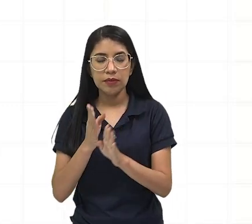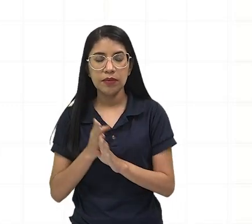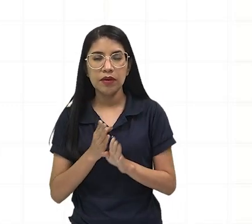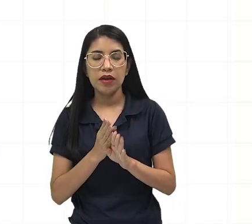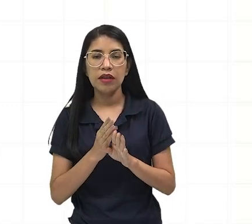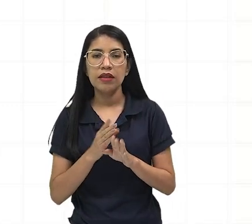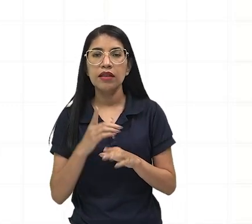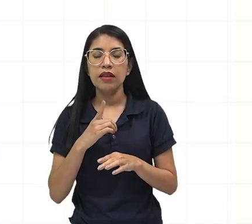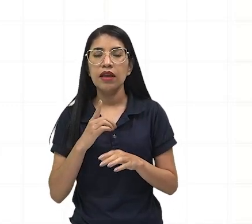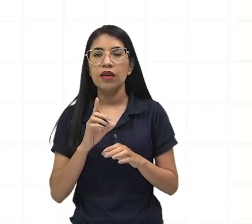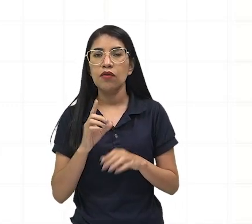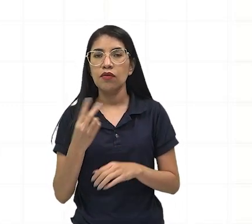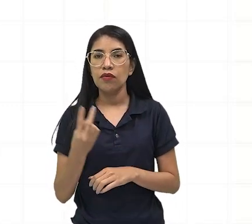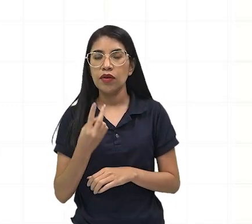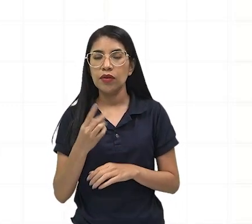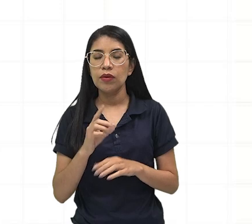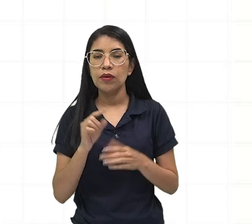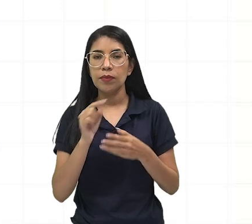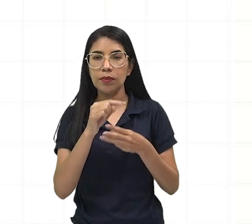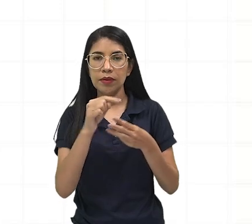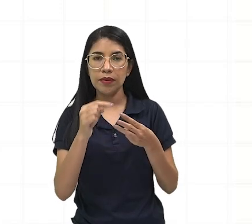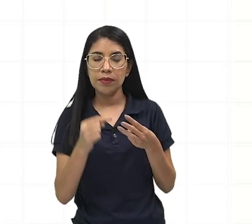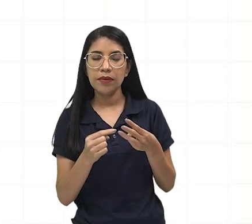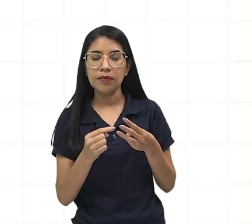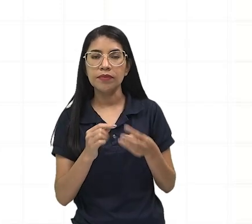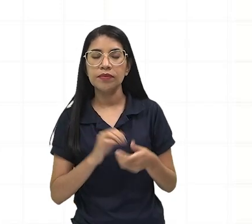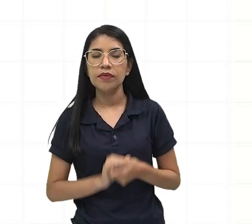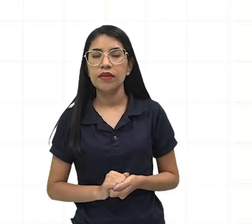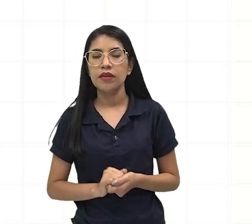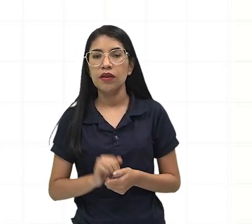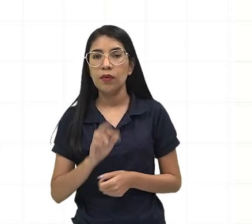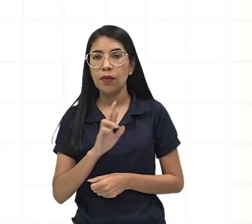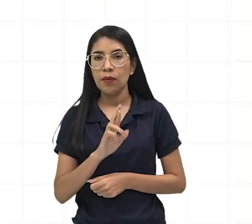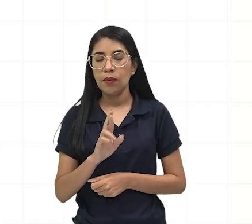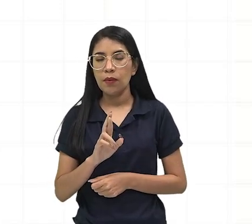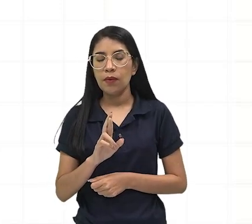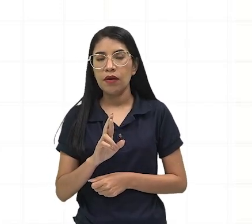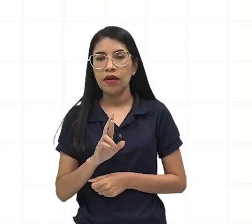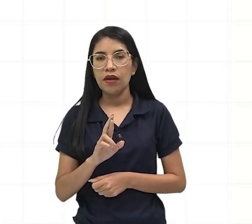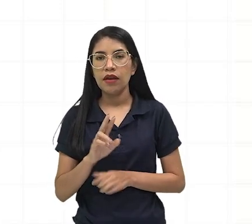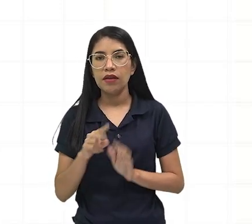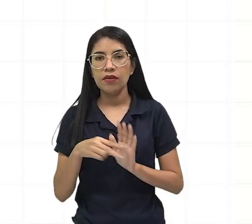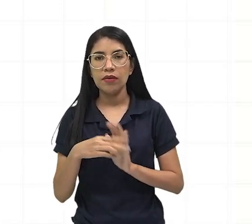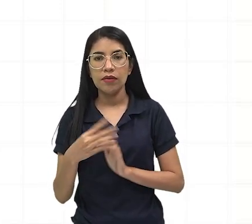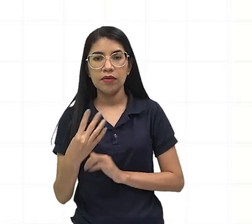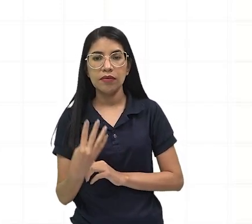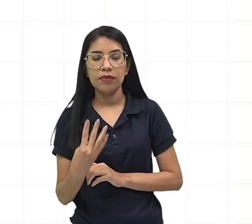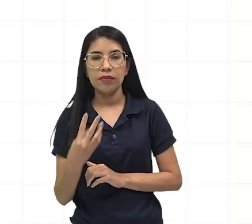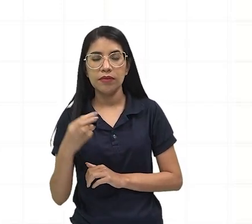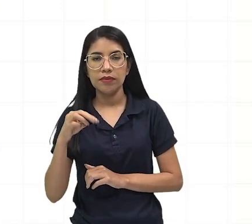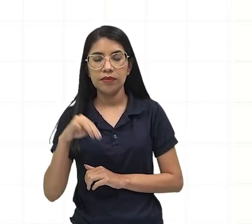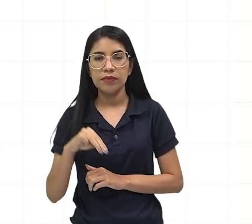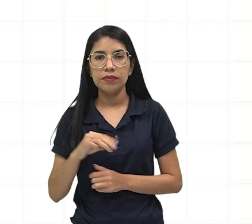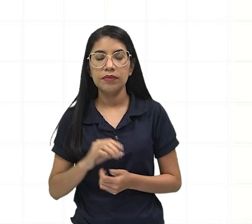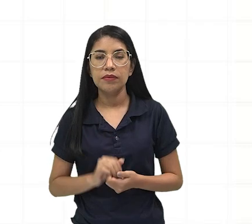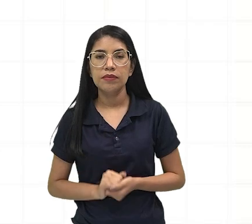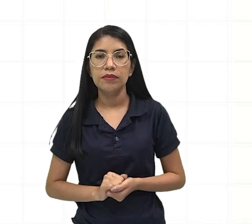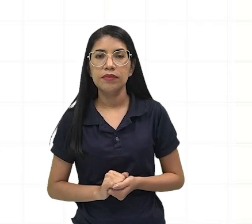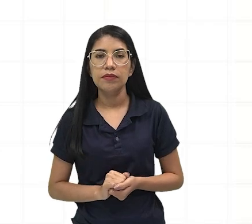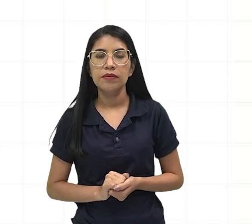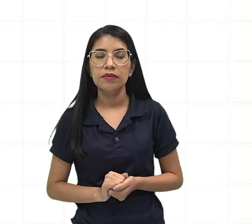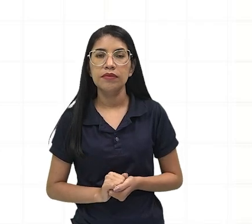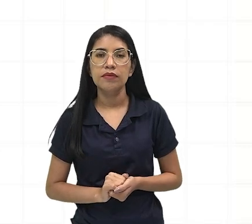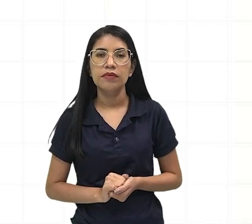deu o diâmetro, tá? Então, o raio vai ser igual a 4 metros. Tem